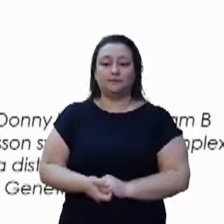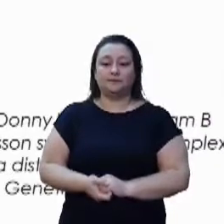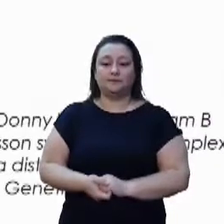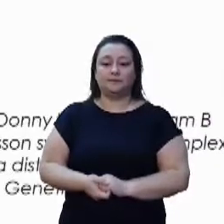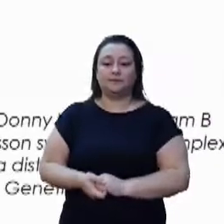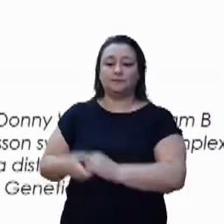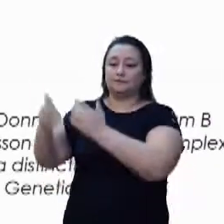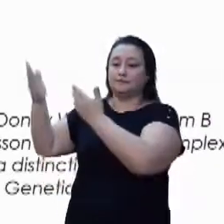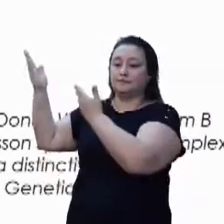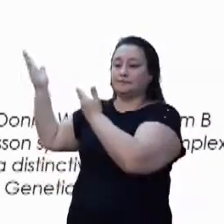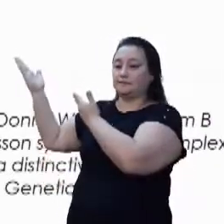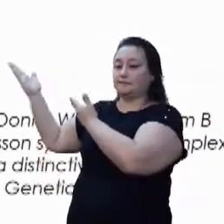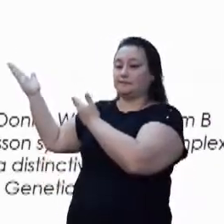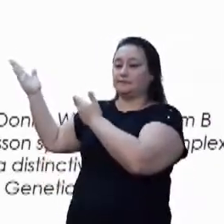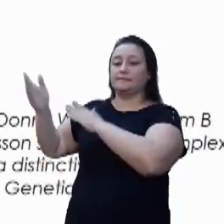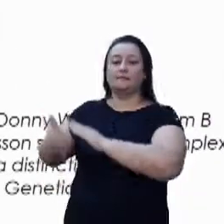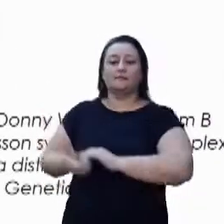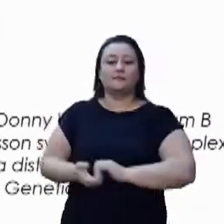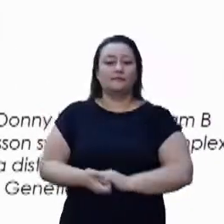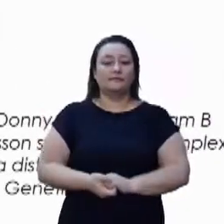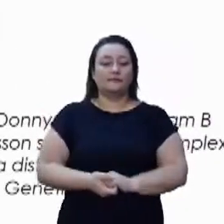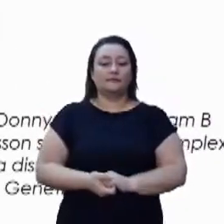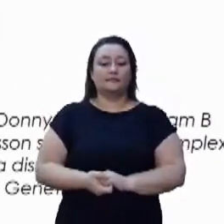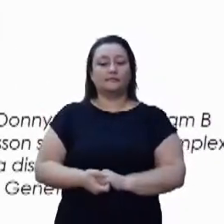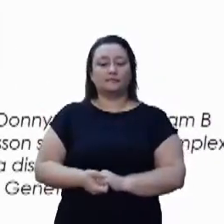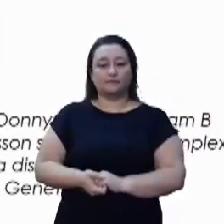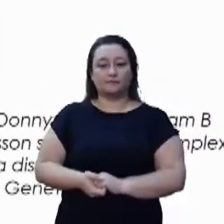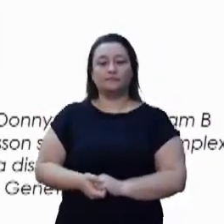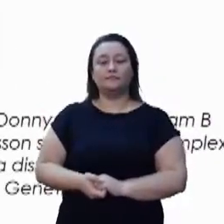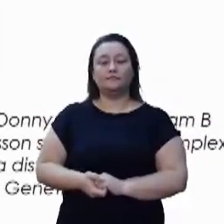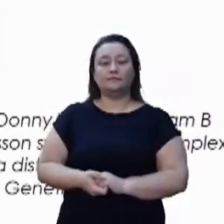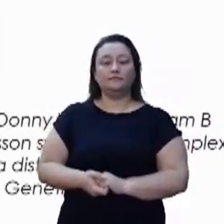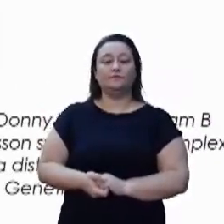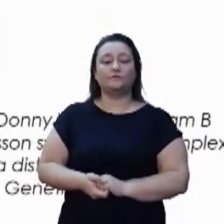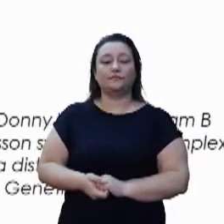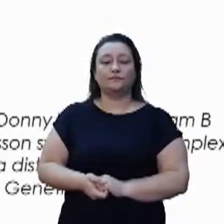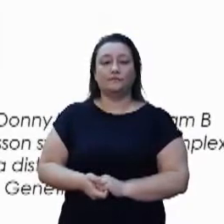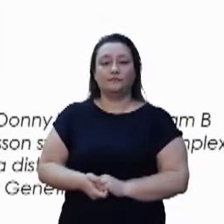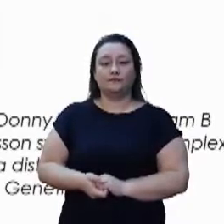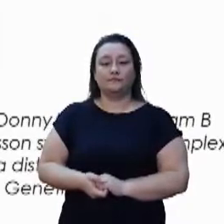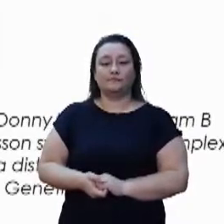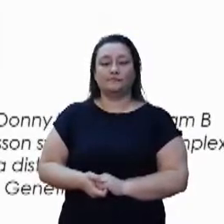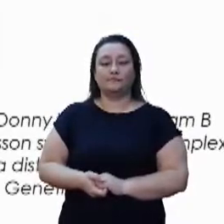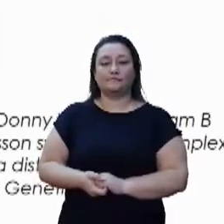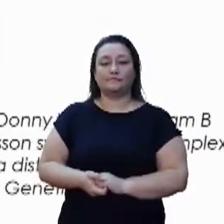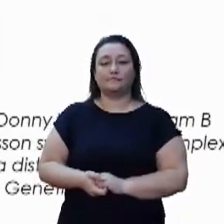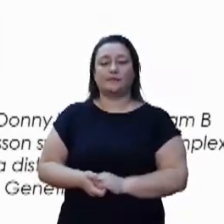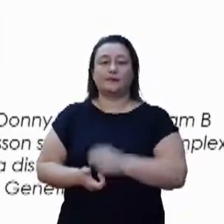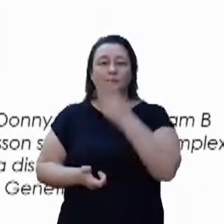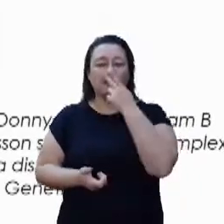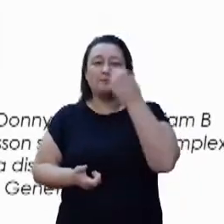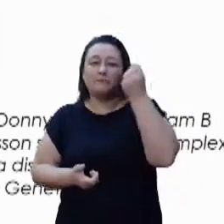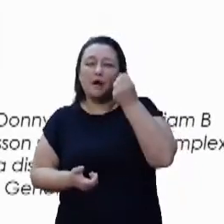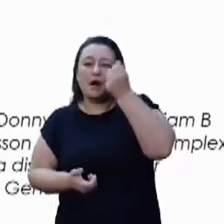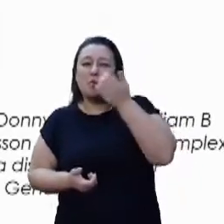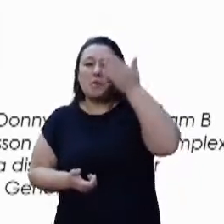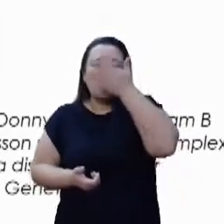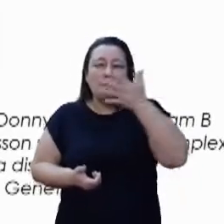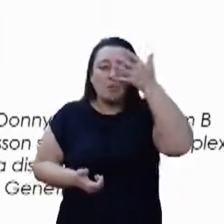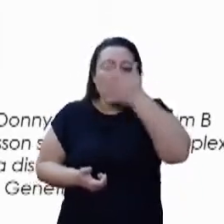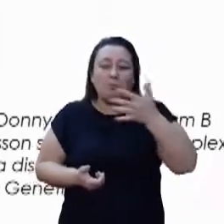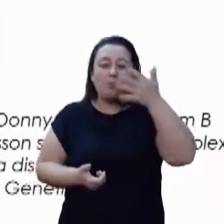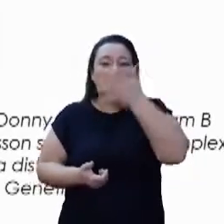Aqui novamente chamando atenção para aquelas inclusões maculares, nesse aspecto esbranquiçado, que são chamadas de